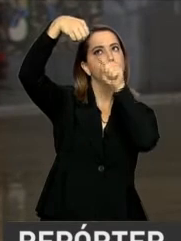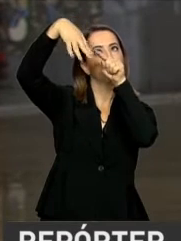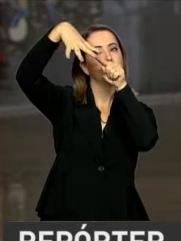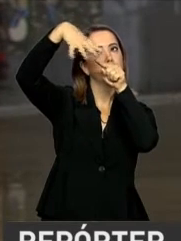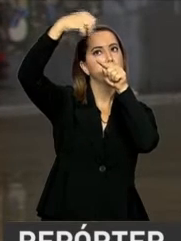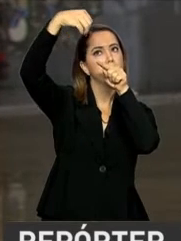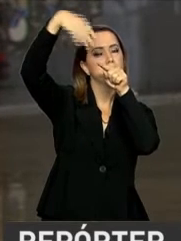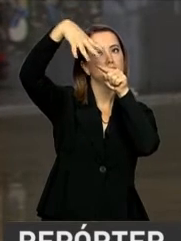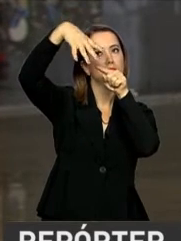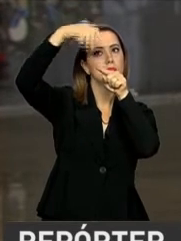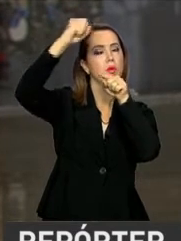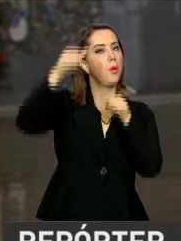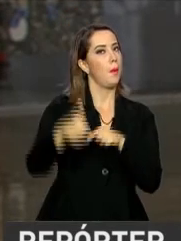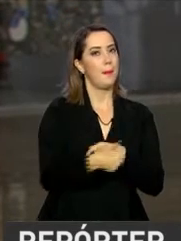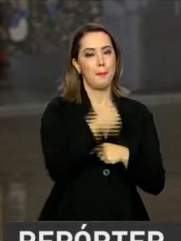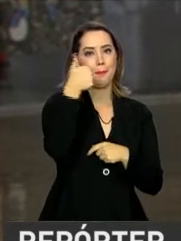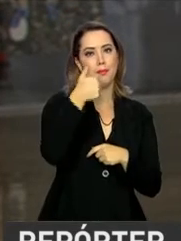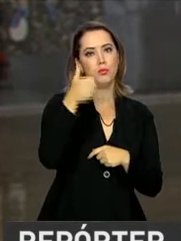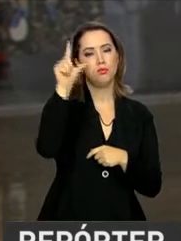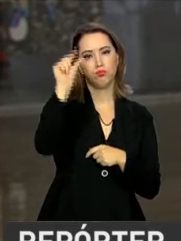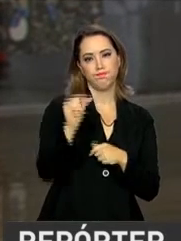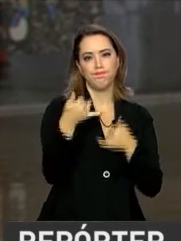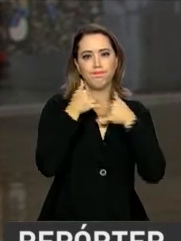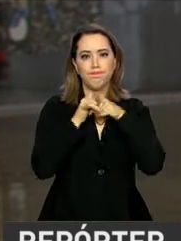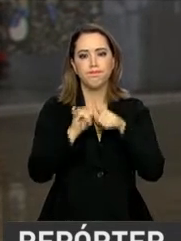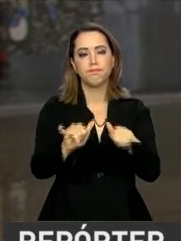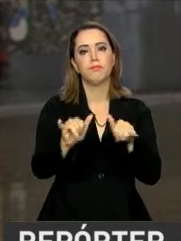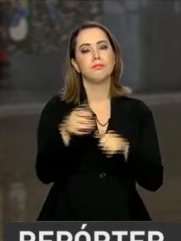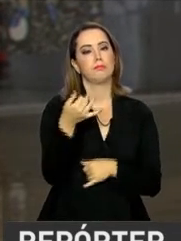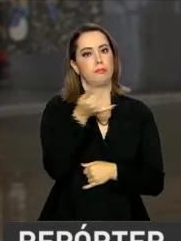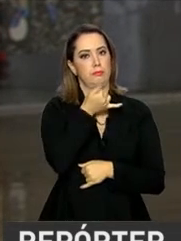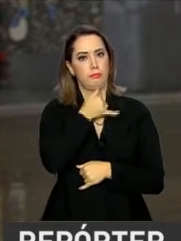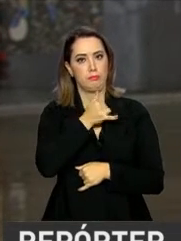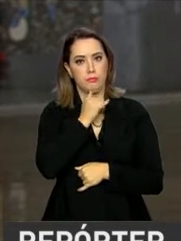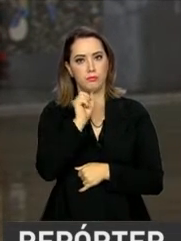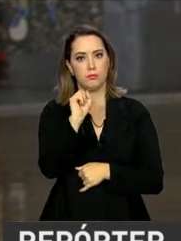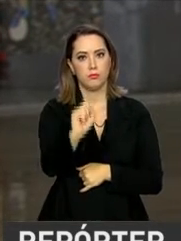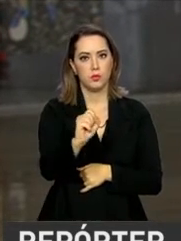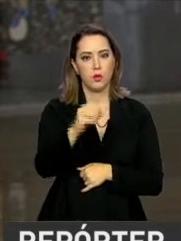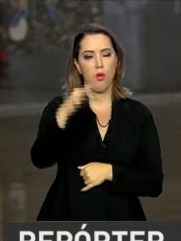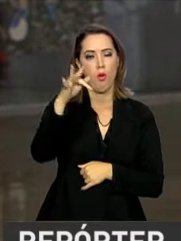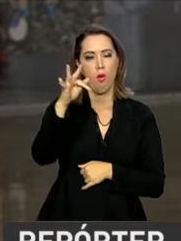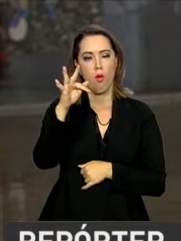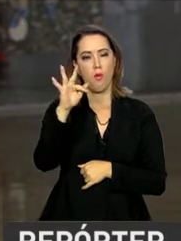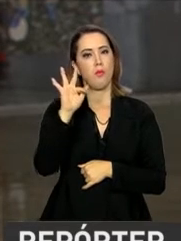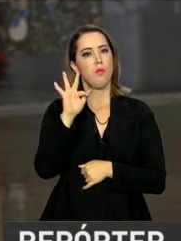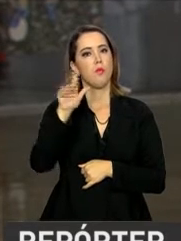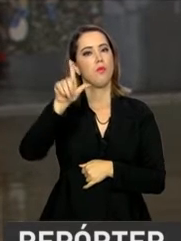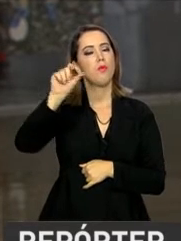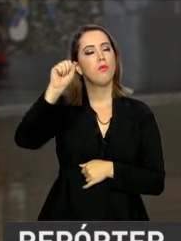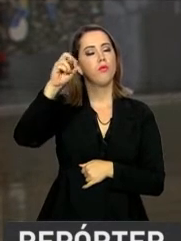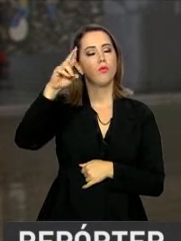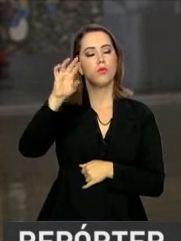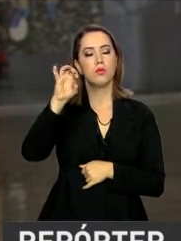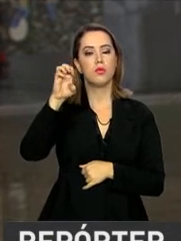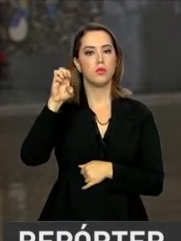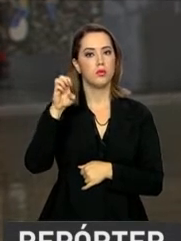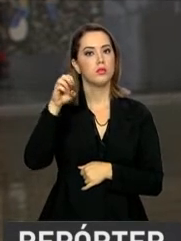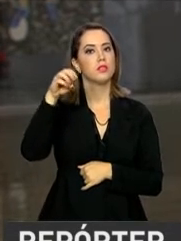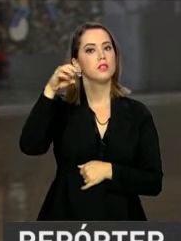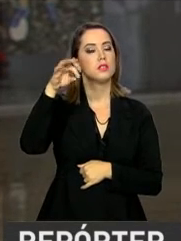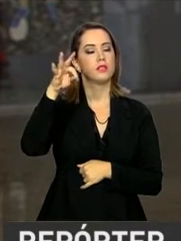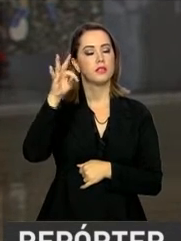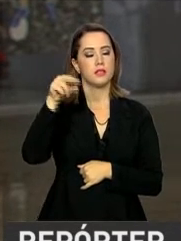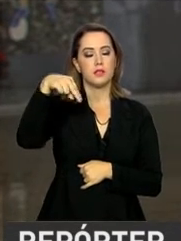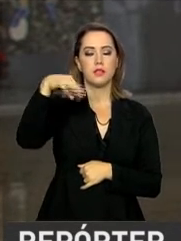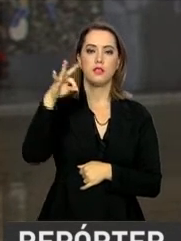lâmpadas que consomem menos energia como por exemplo as lâmpadas florescentes e as lâmpadas de led por isso desde